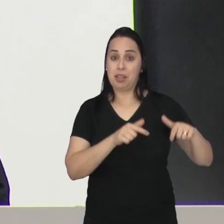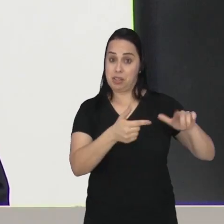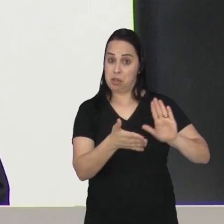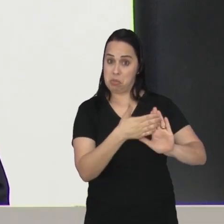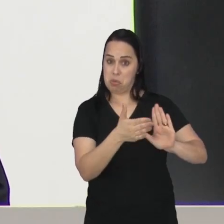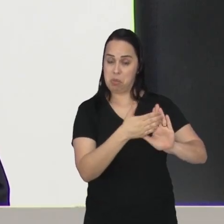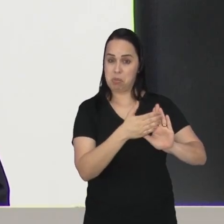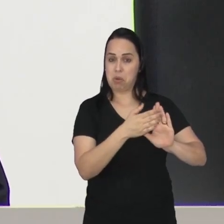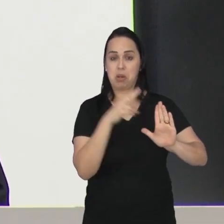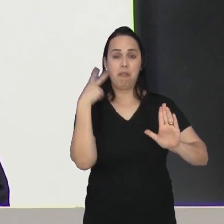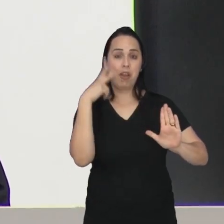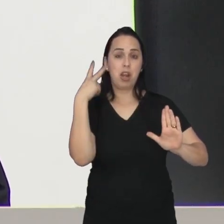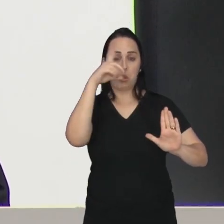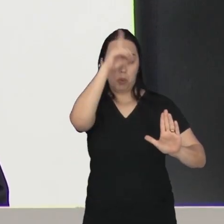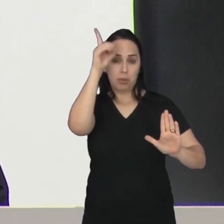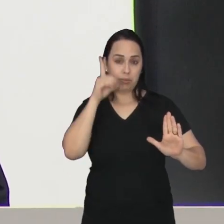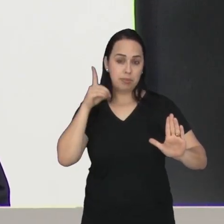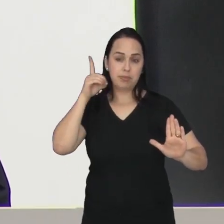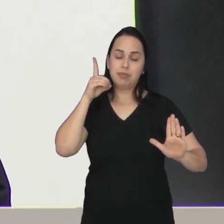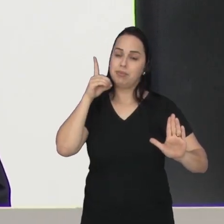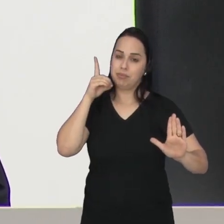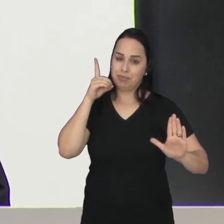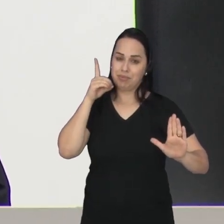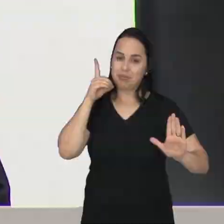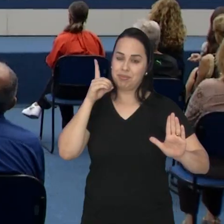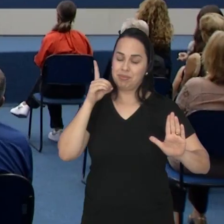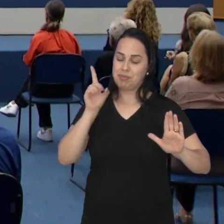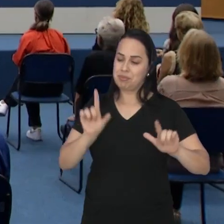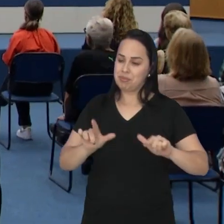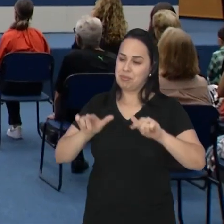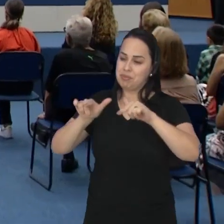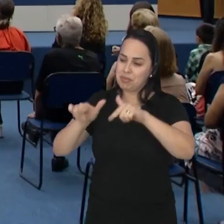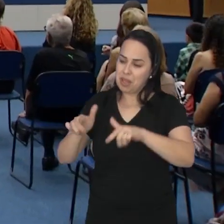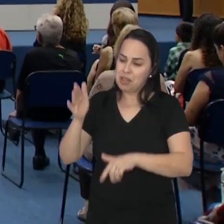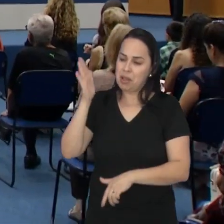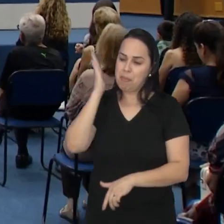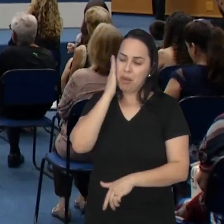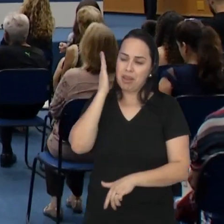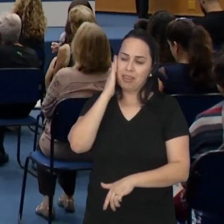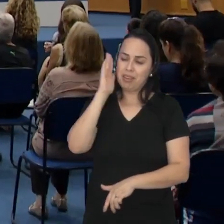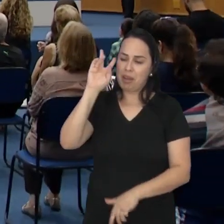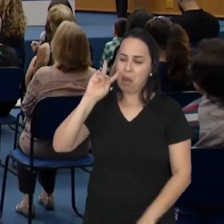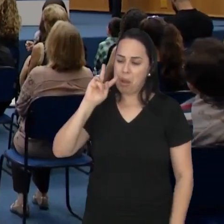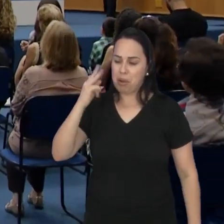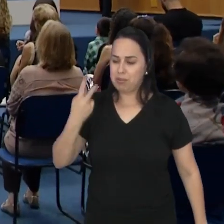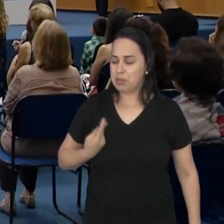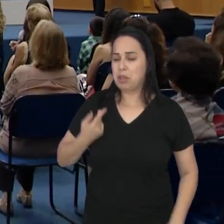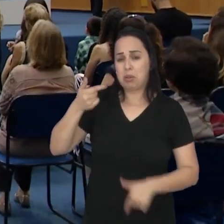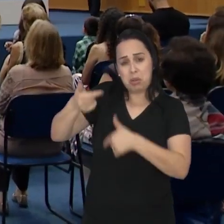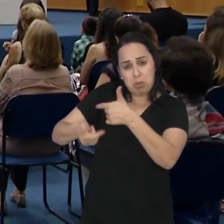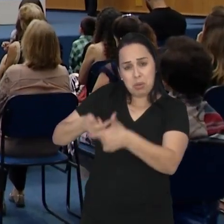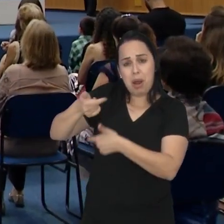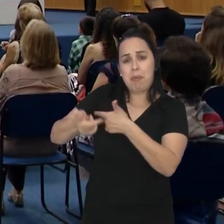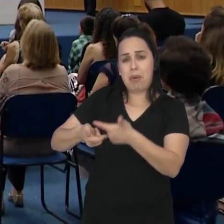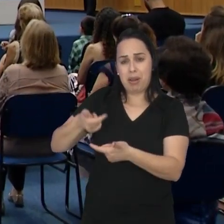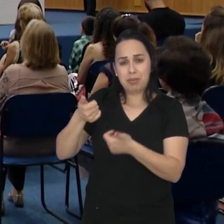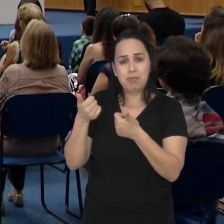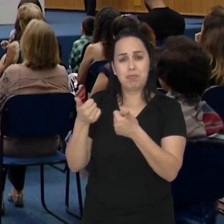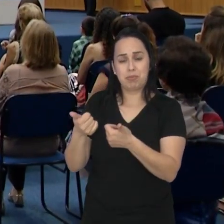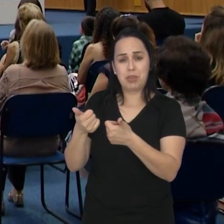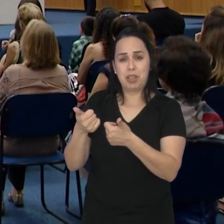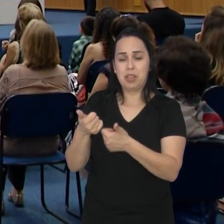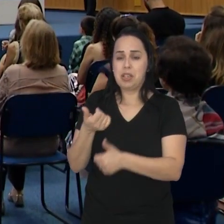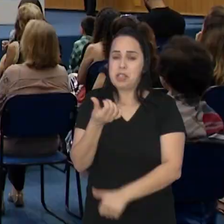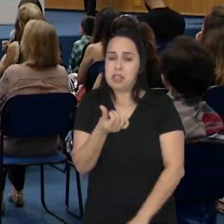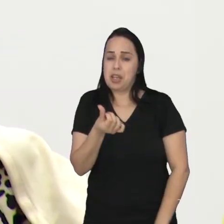A iniciativa foi proposta pela vereadora Dulce Rita e serviu como forma de reconhecer toda a trajetória de vida e trabalho de Maria